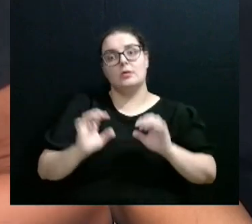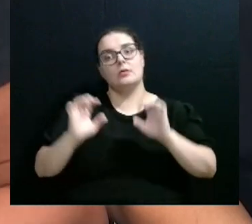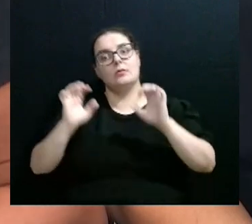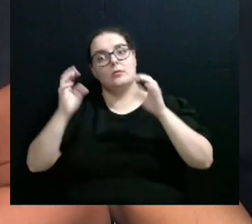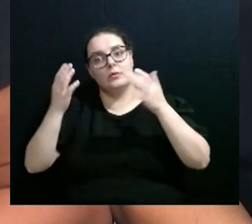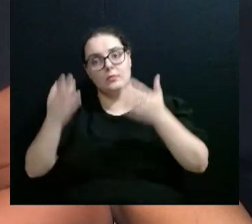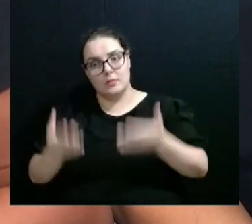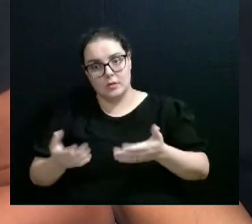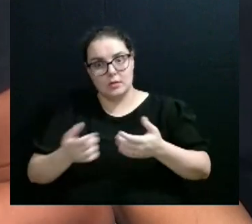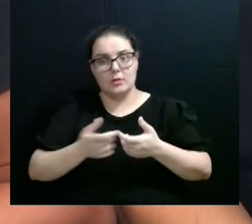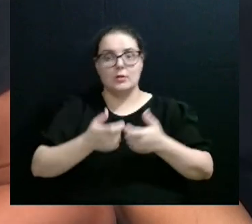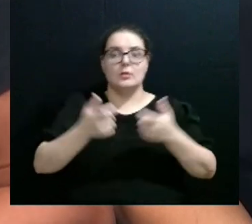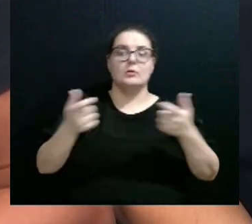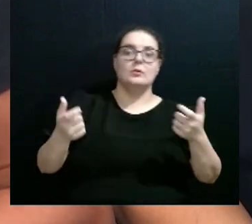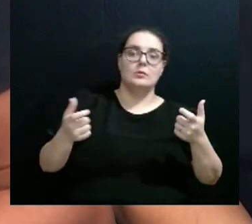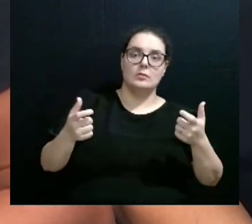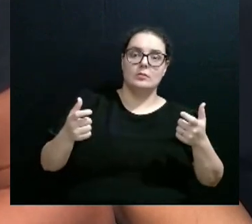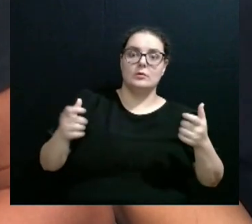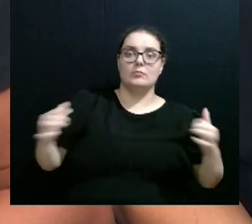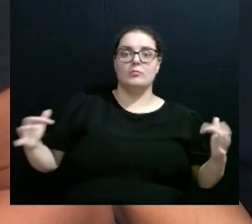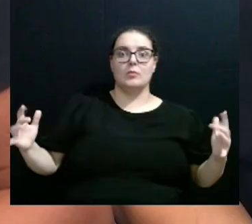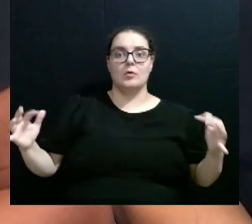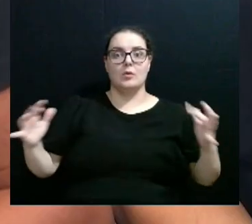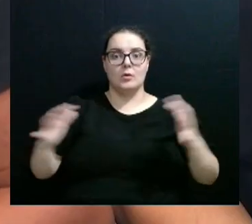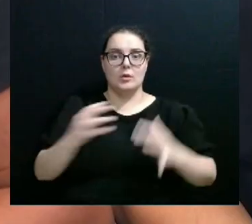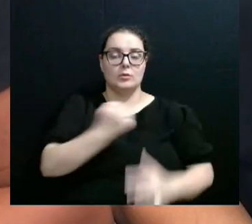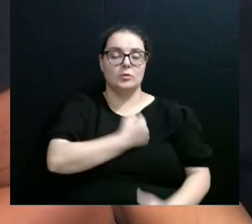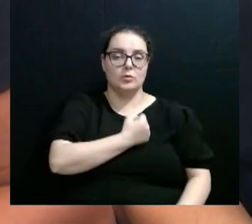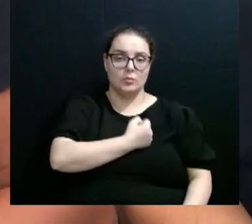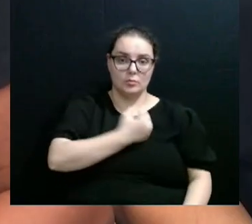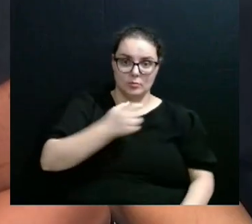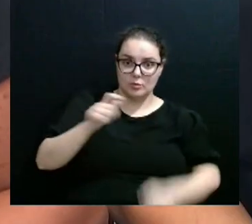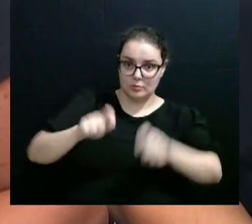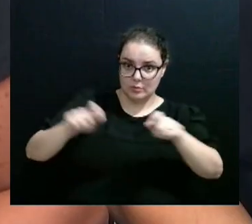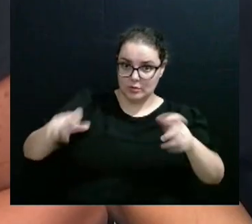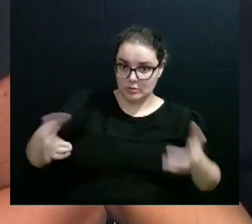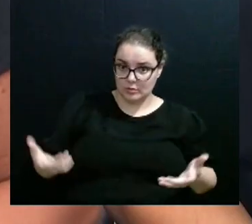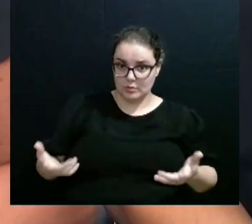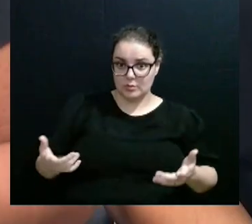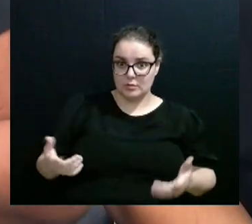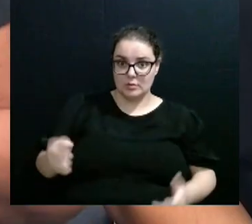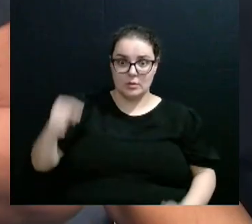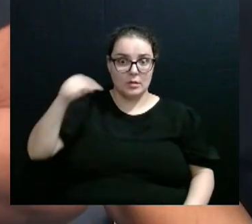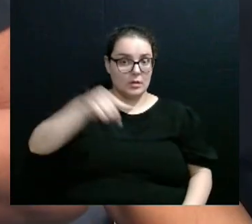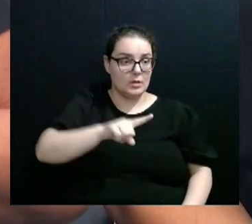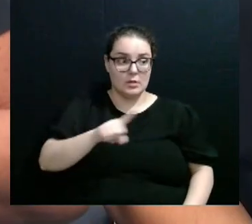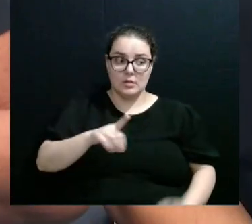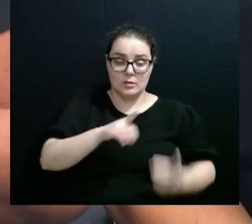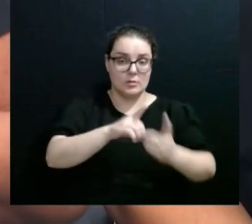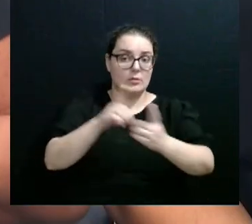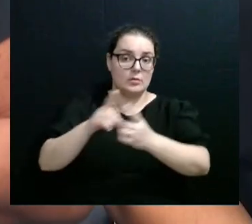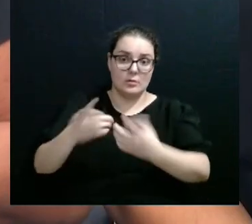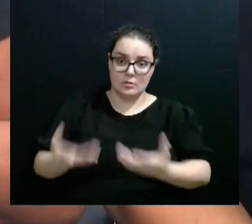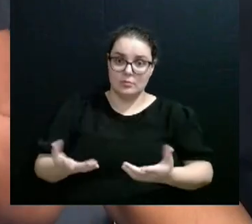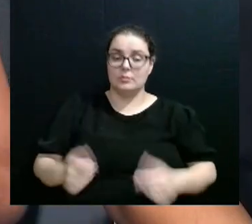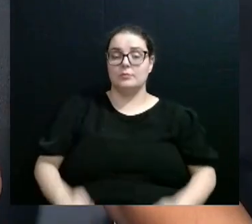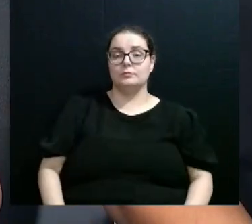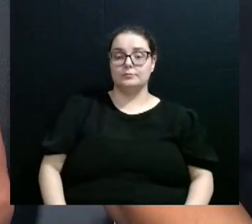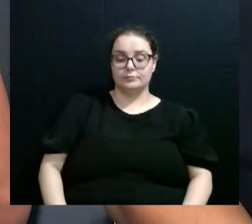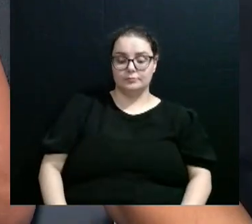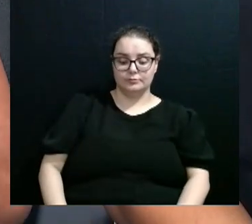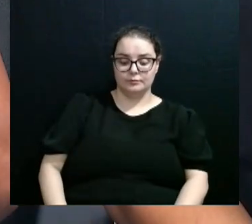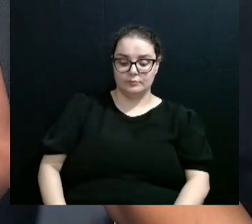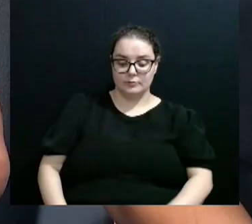grande cunho social, com grande número de pessoas, essa norma não cobre. Então, isso deve ser negociado